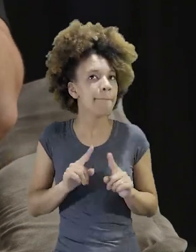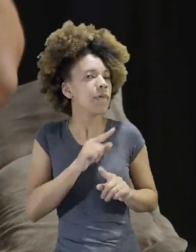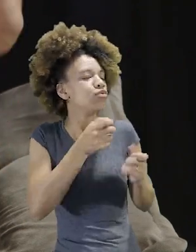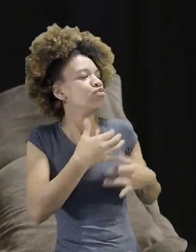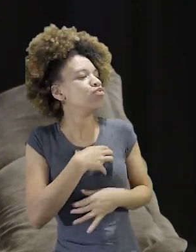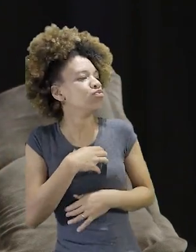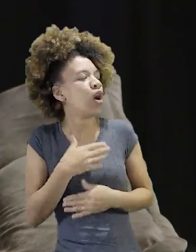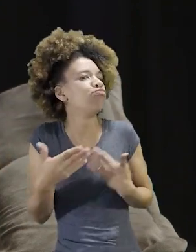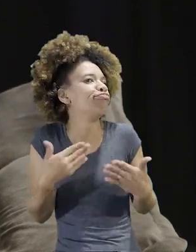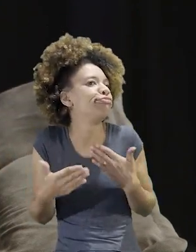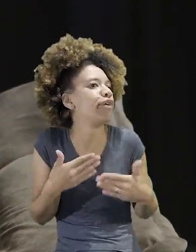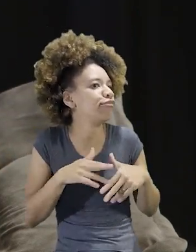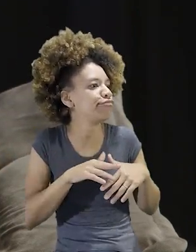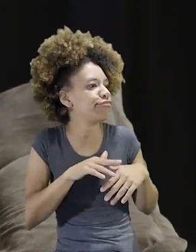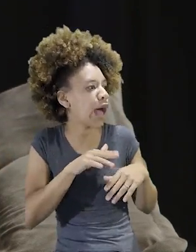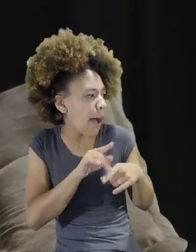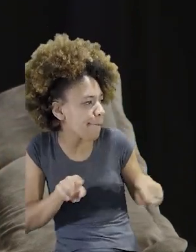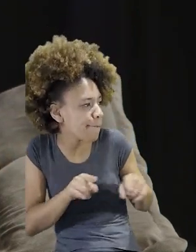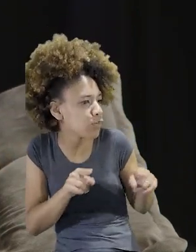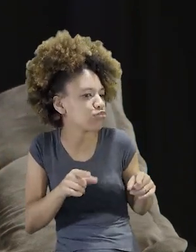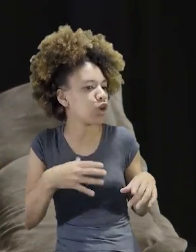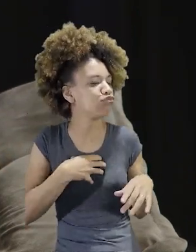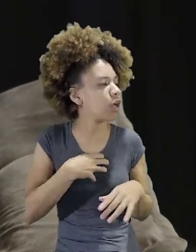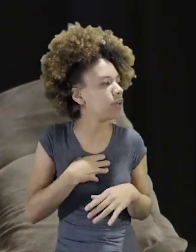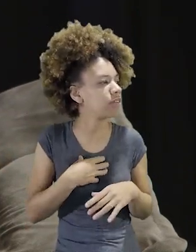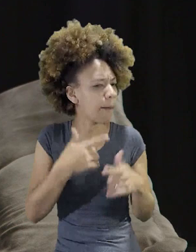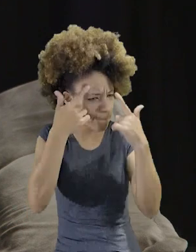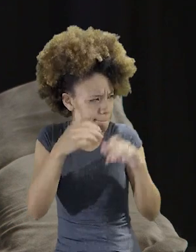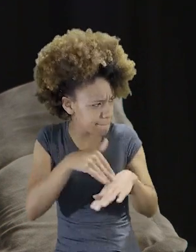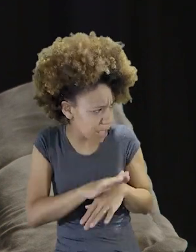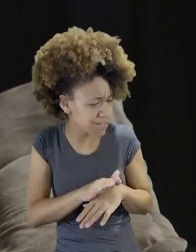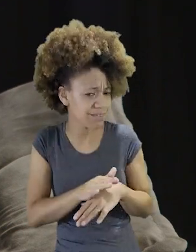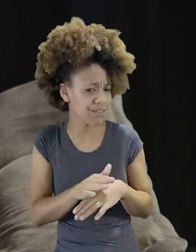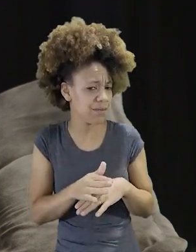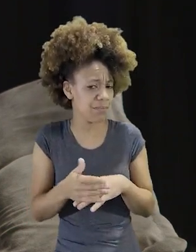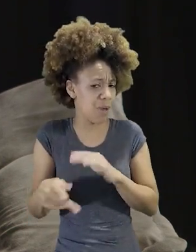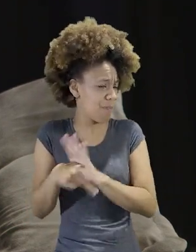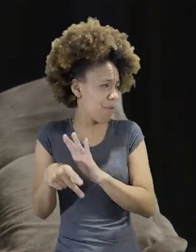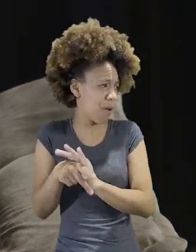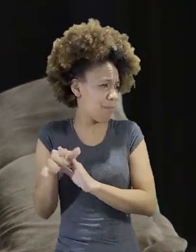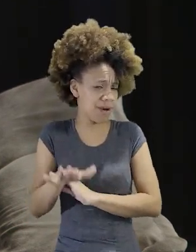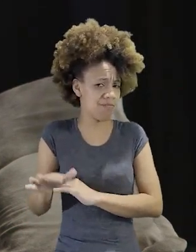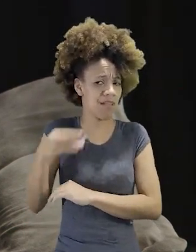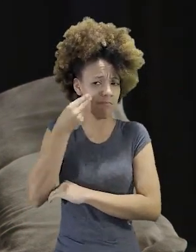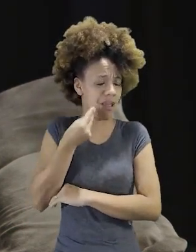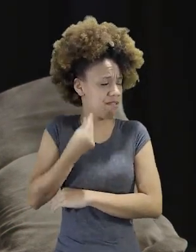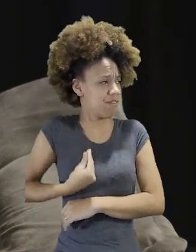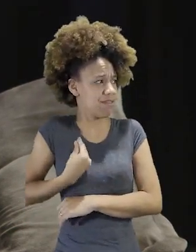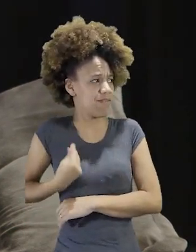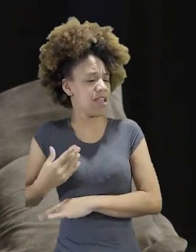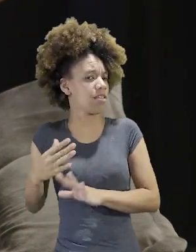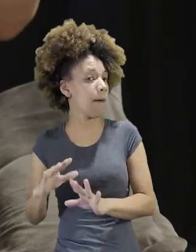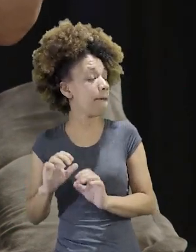não importa o gênero que vocês a violência talvez por esses caras serem mais violentos por conta da natureza do